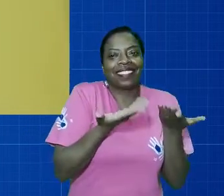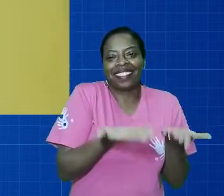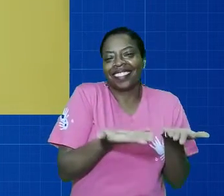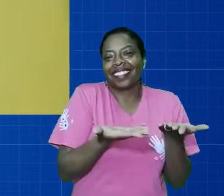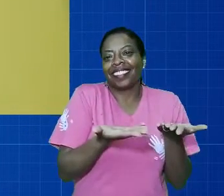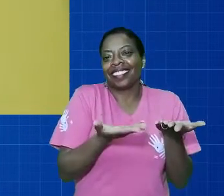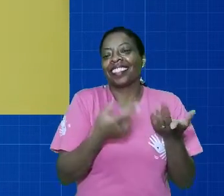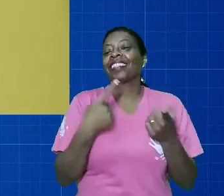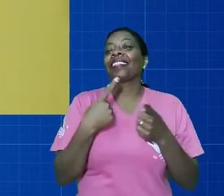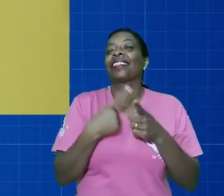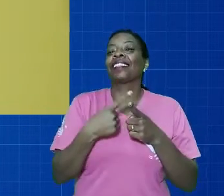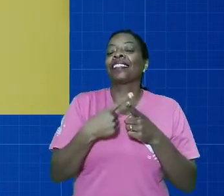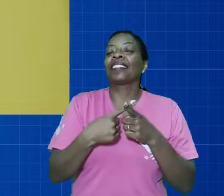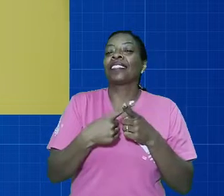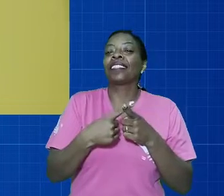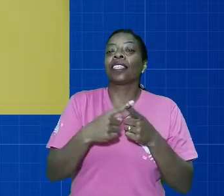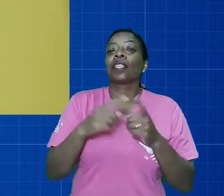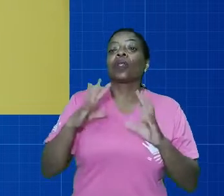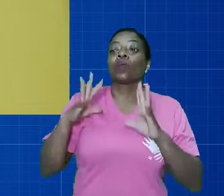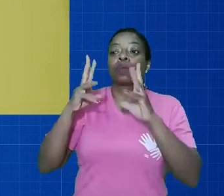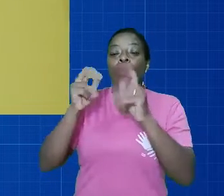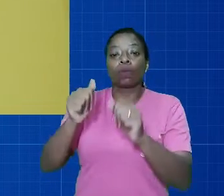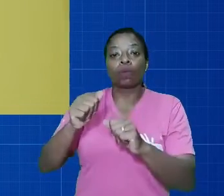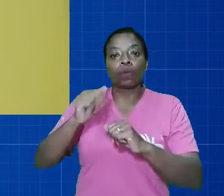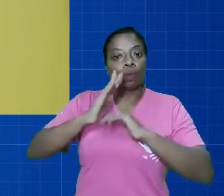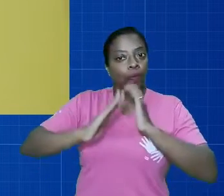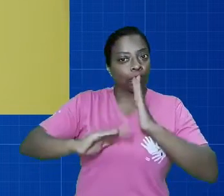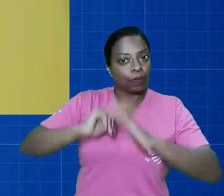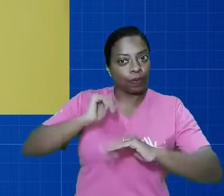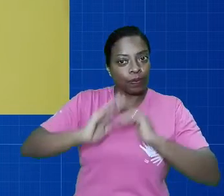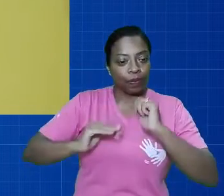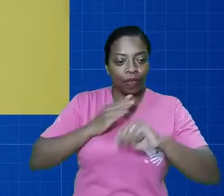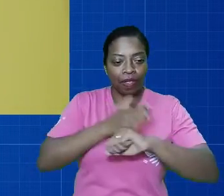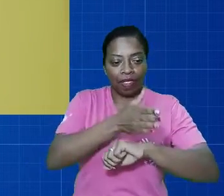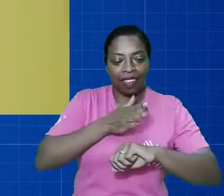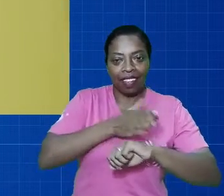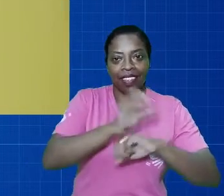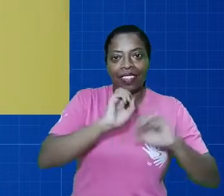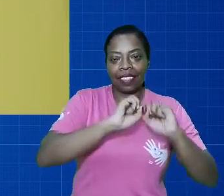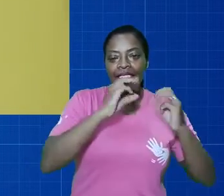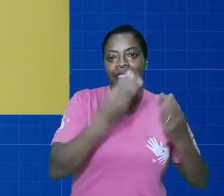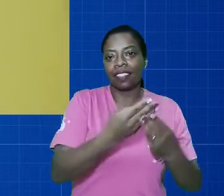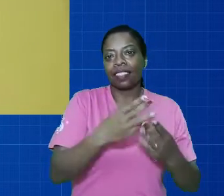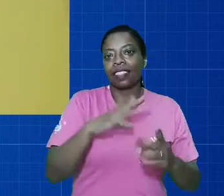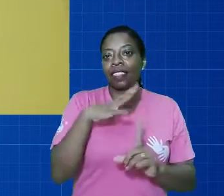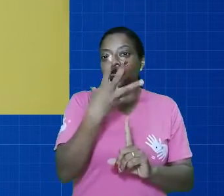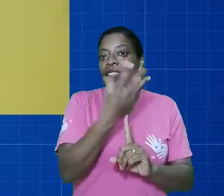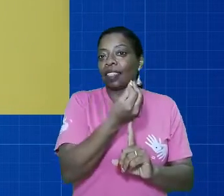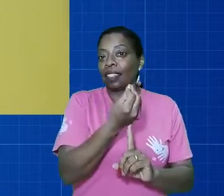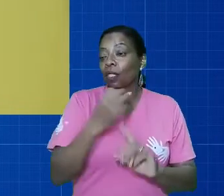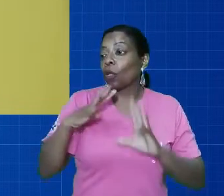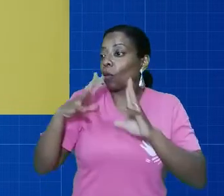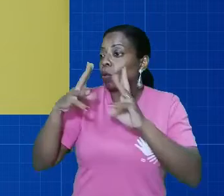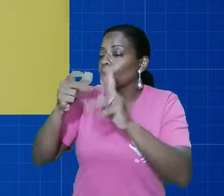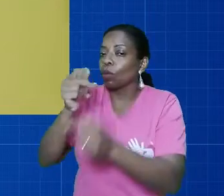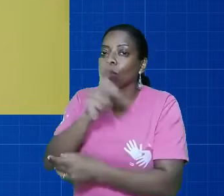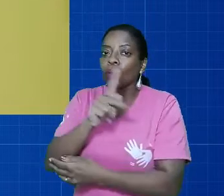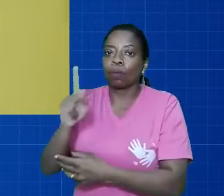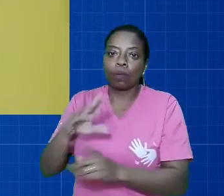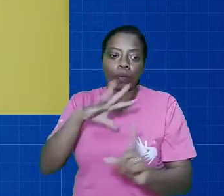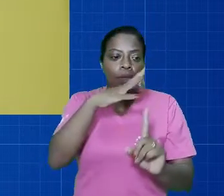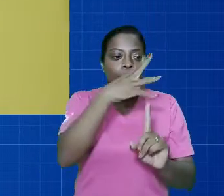os profissionais que passaram por ali, todos os professores de arte da época, RMDs,